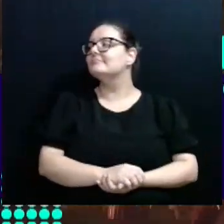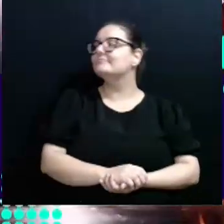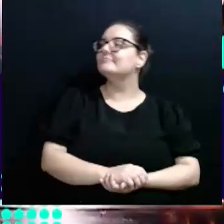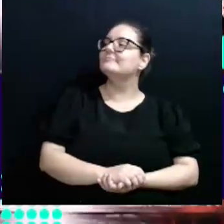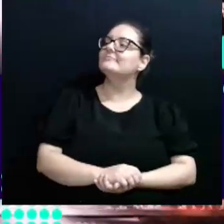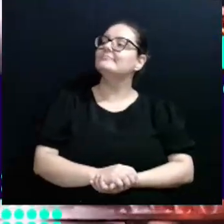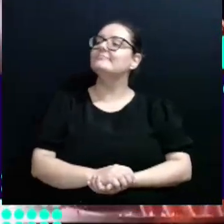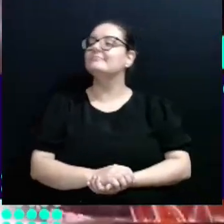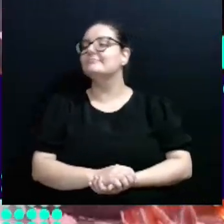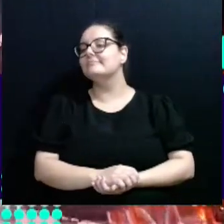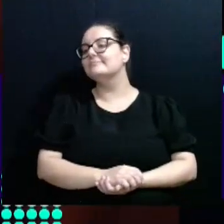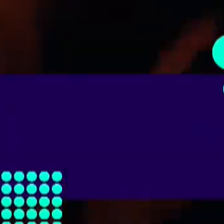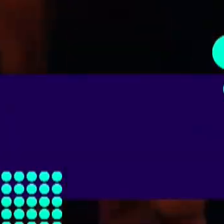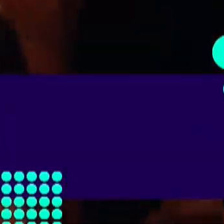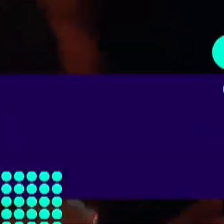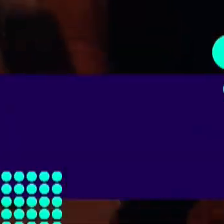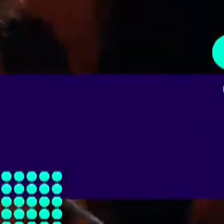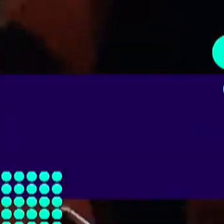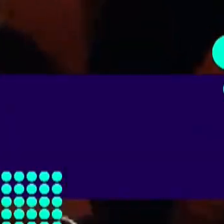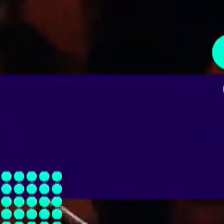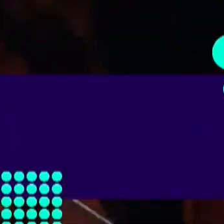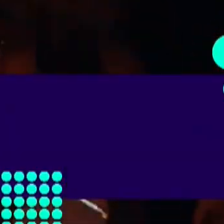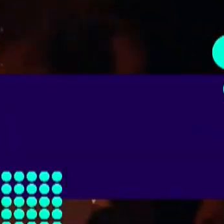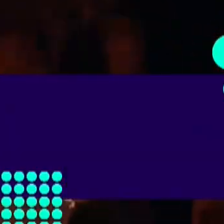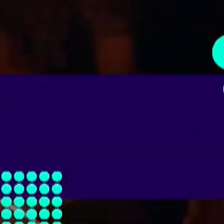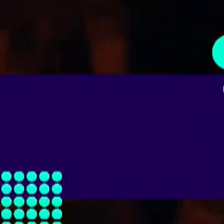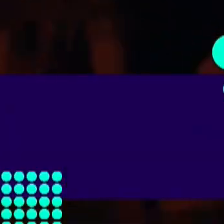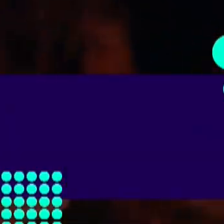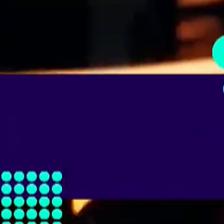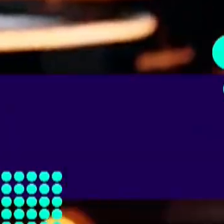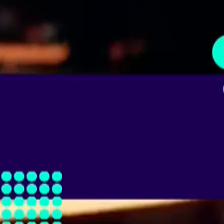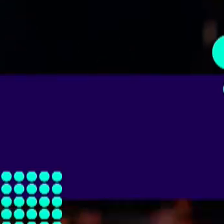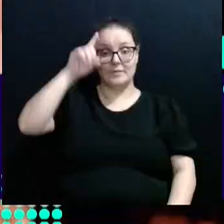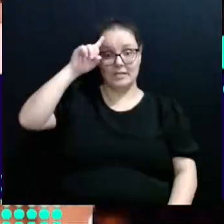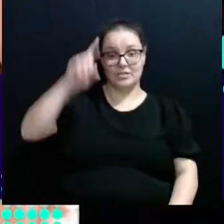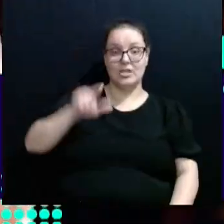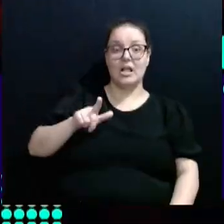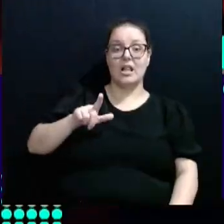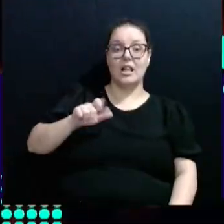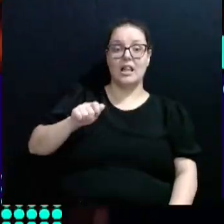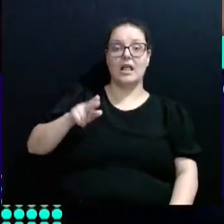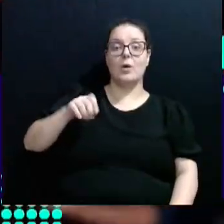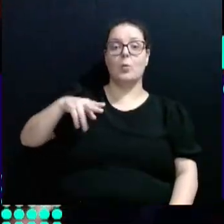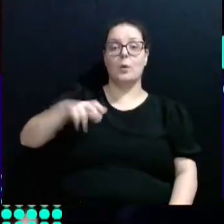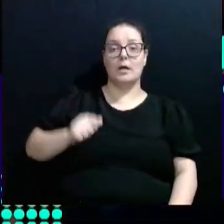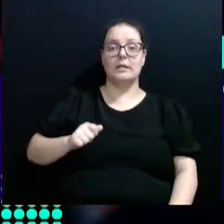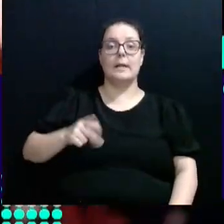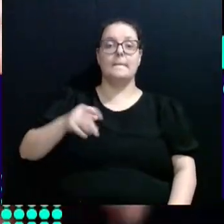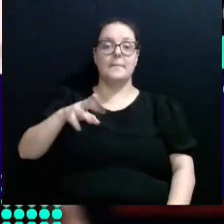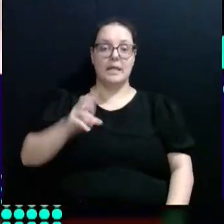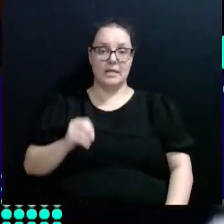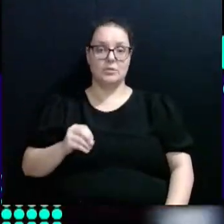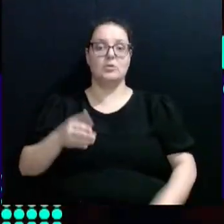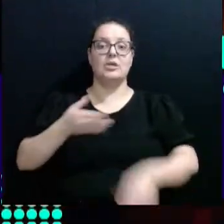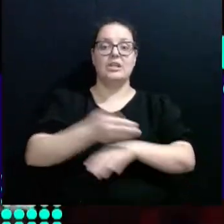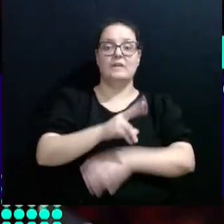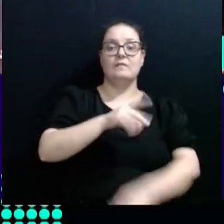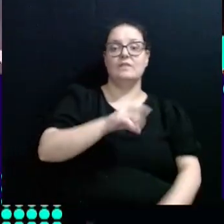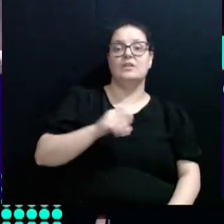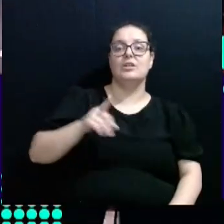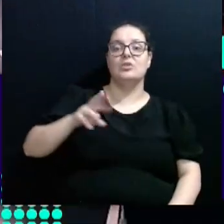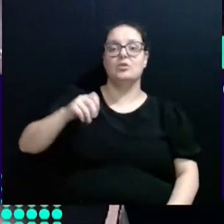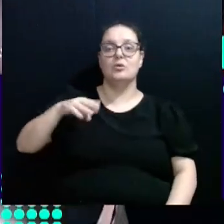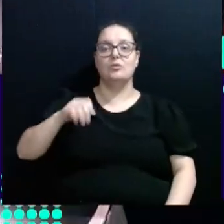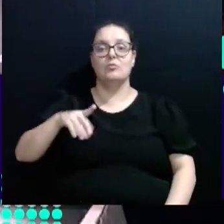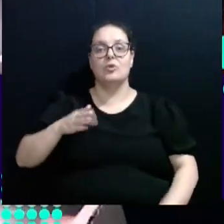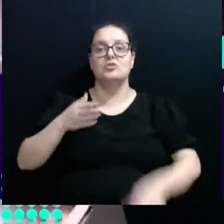de graça. Sábado é dia de Lauana Prado e Vini Dumont entrarem no palco. Seu erro foi achar